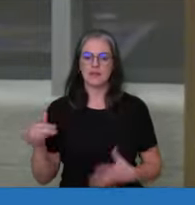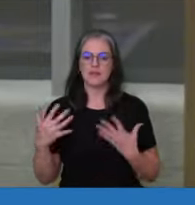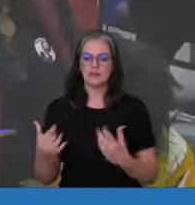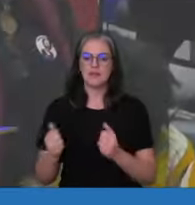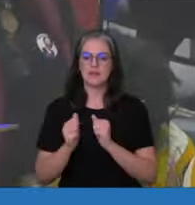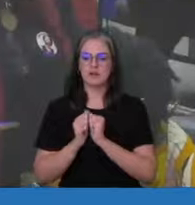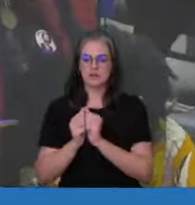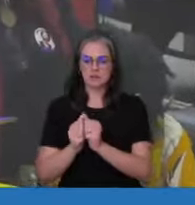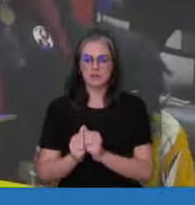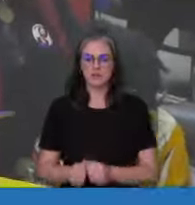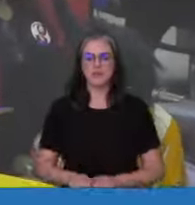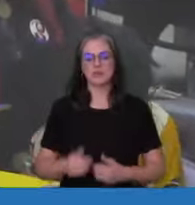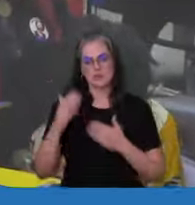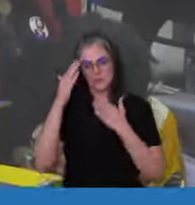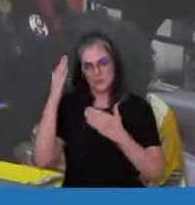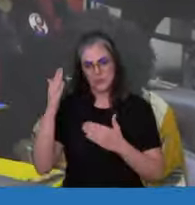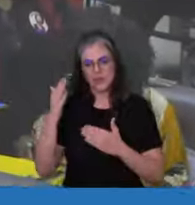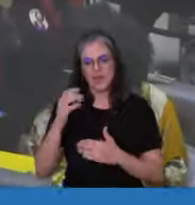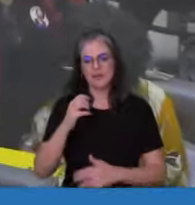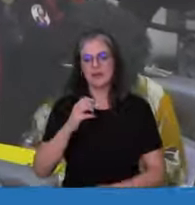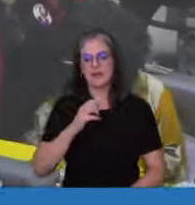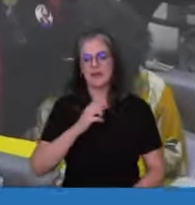luta. Obrigada e axé.